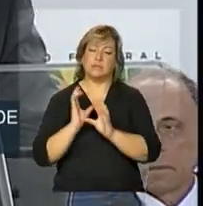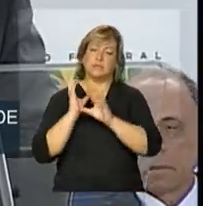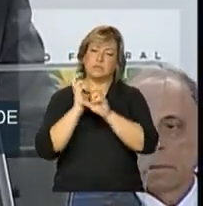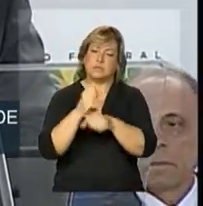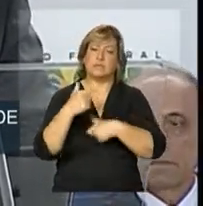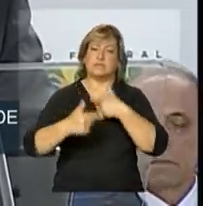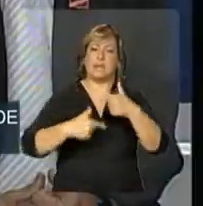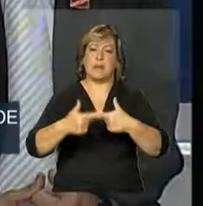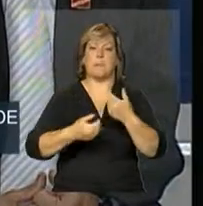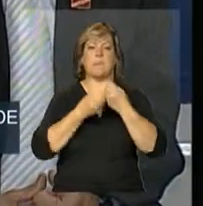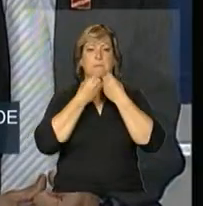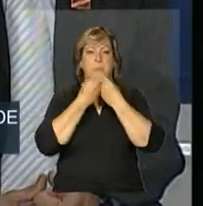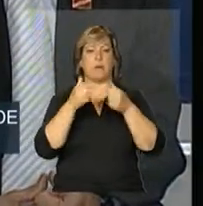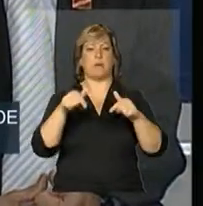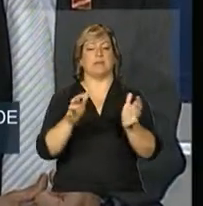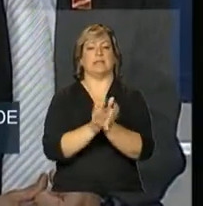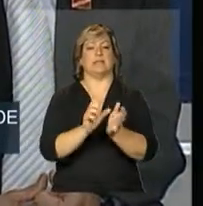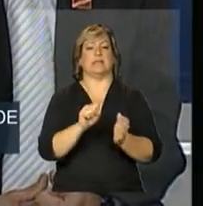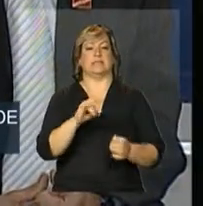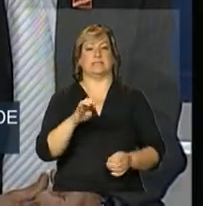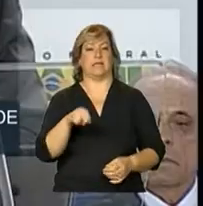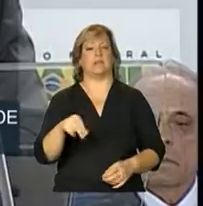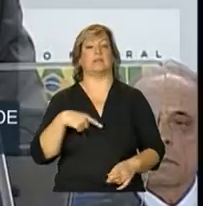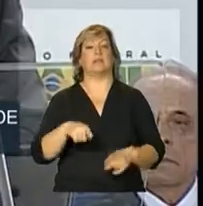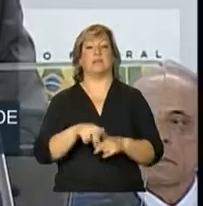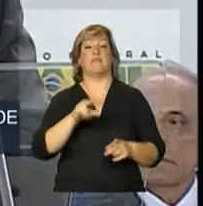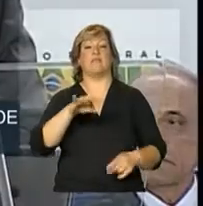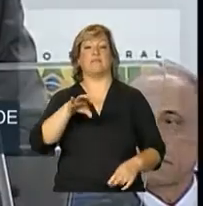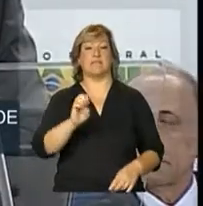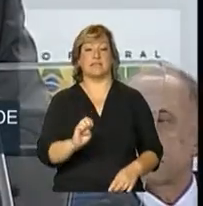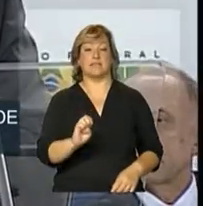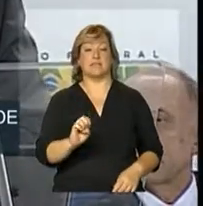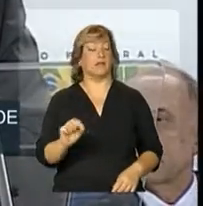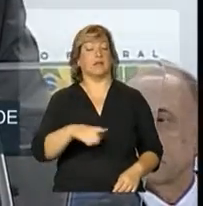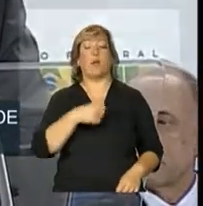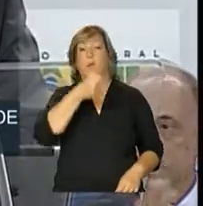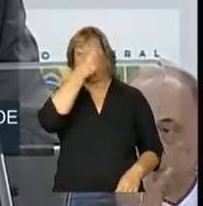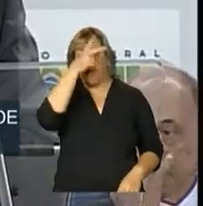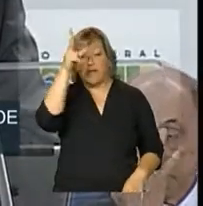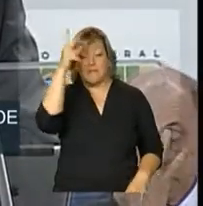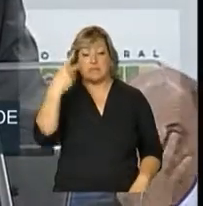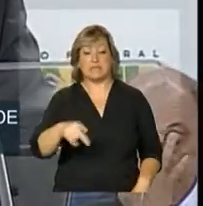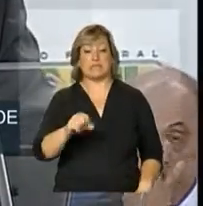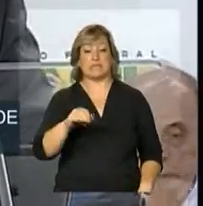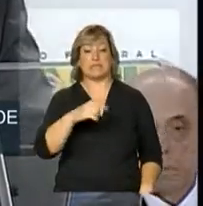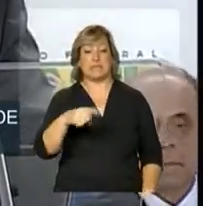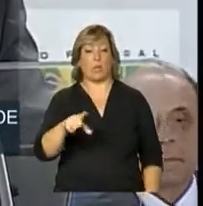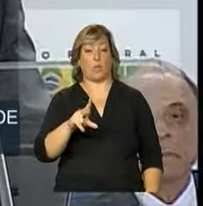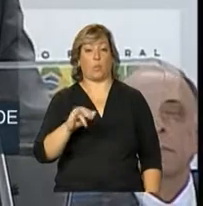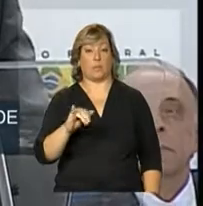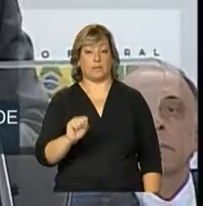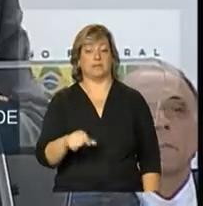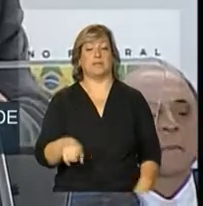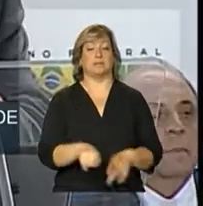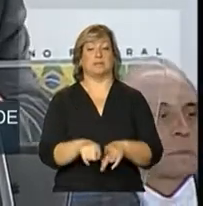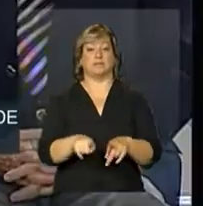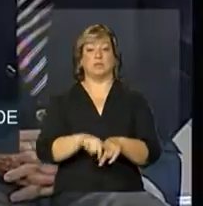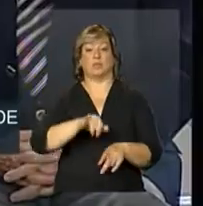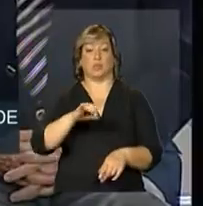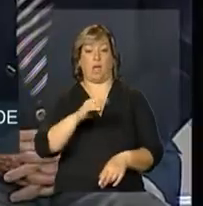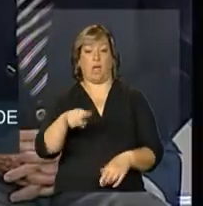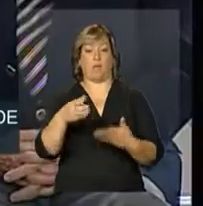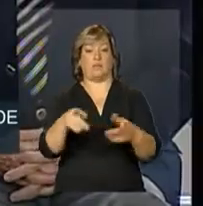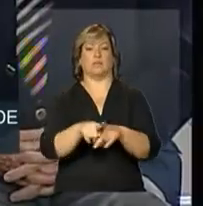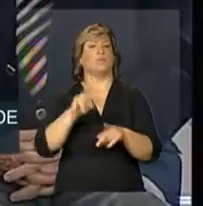dinâmico nesse sistema. Saudar o prefeito de São Luís, João Castelo. Saudar todas as